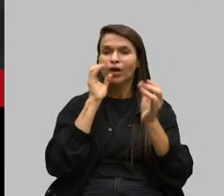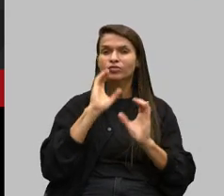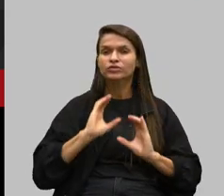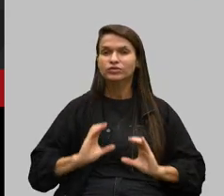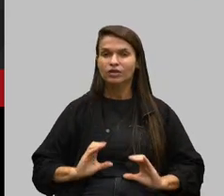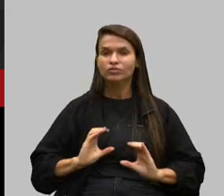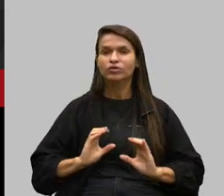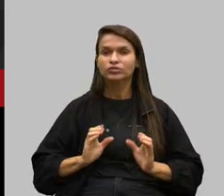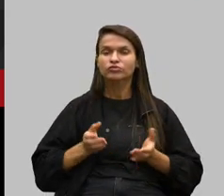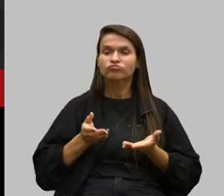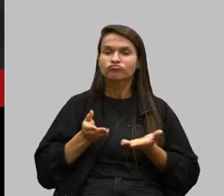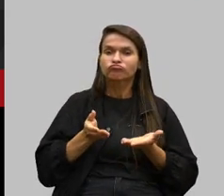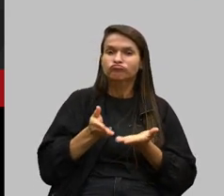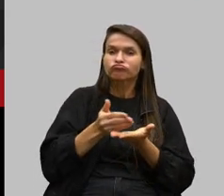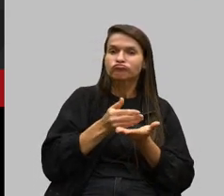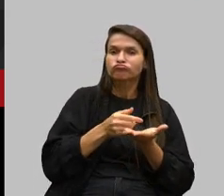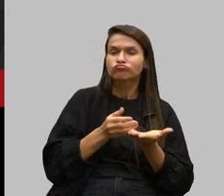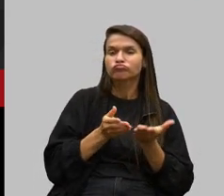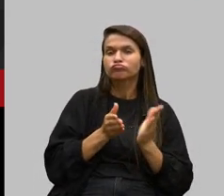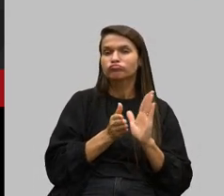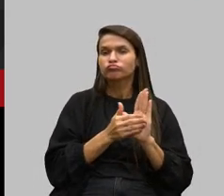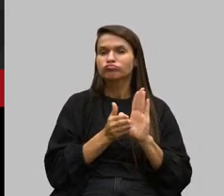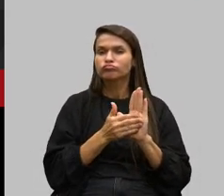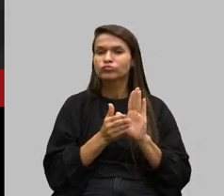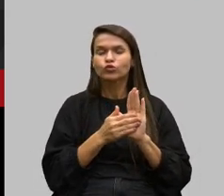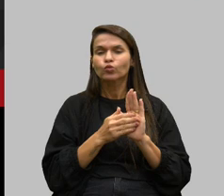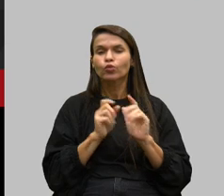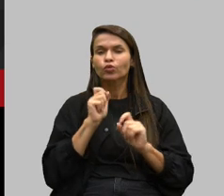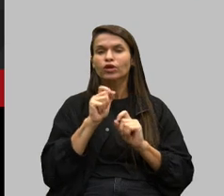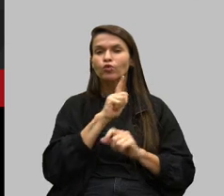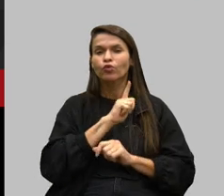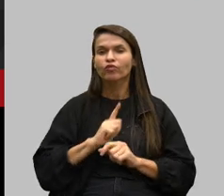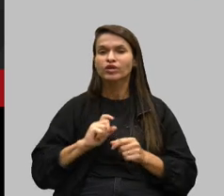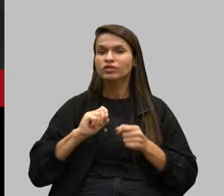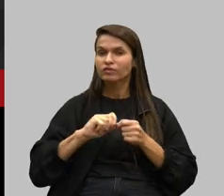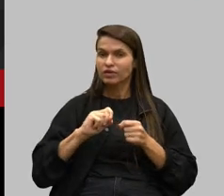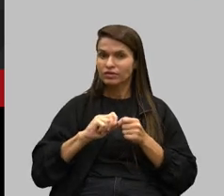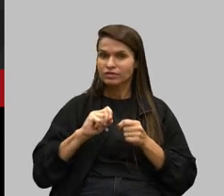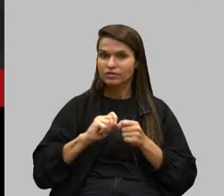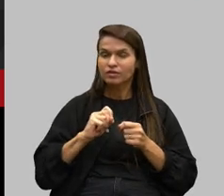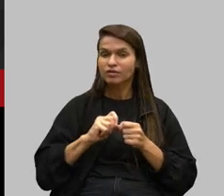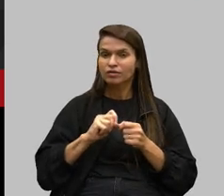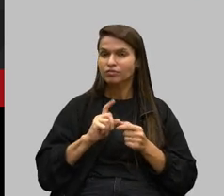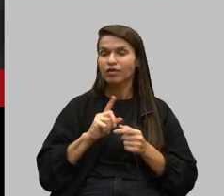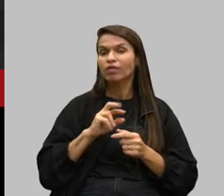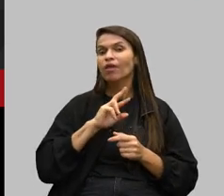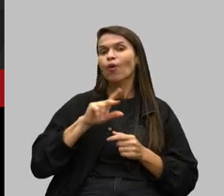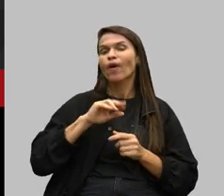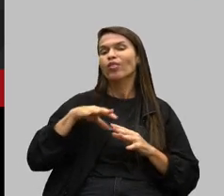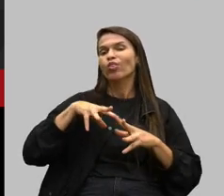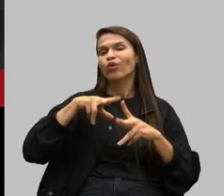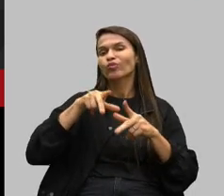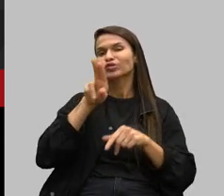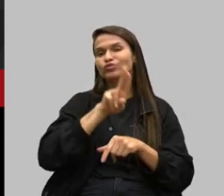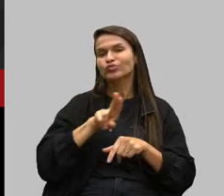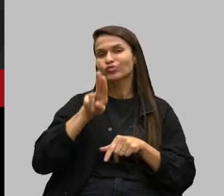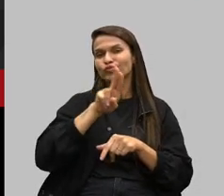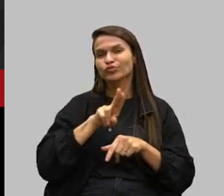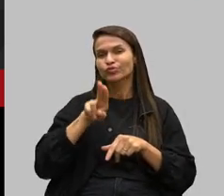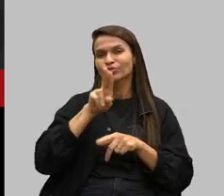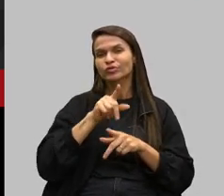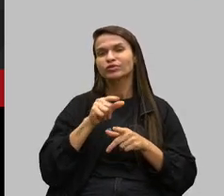prestar contas do que do que o governo tá fazendo afinal não é todo mundo que usa o serviço de